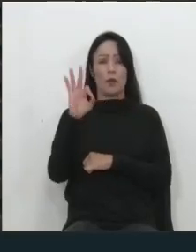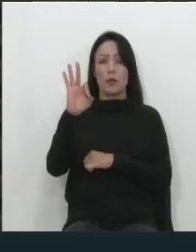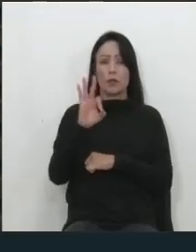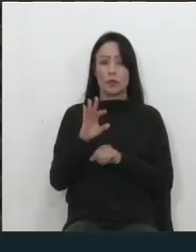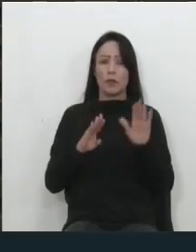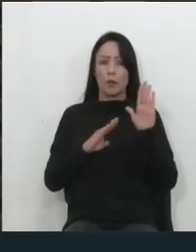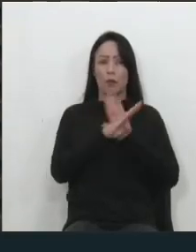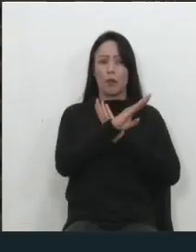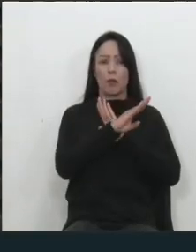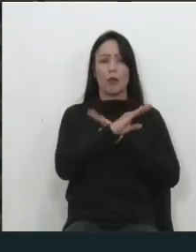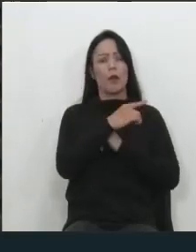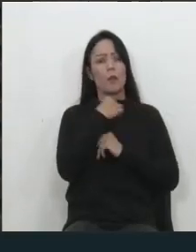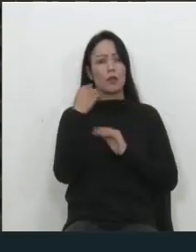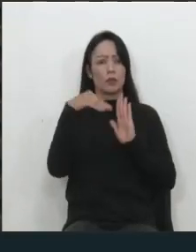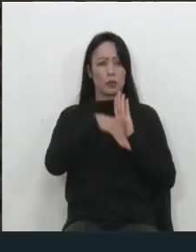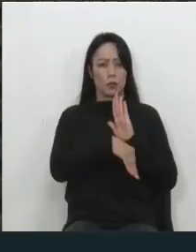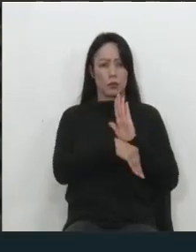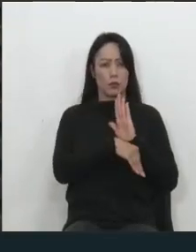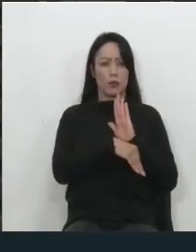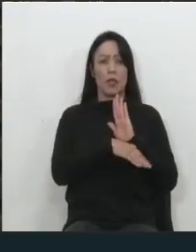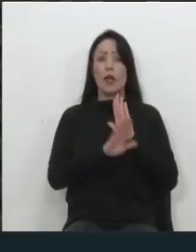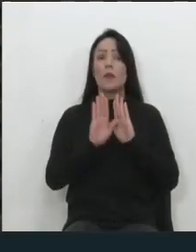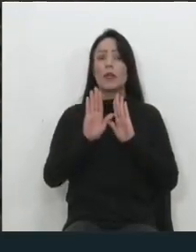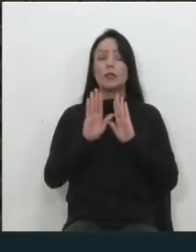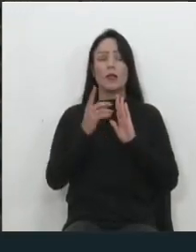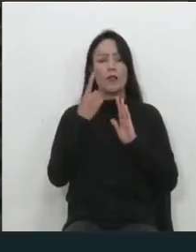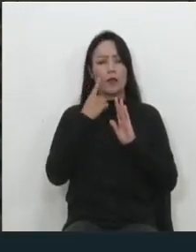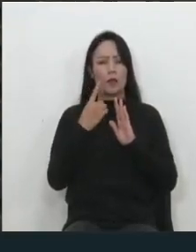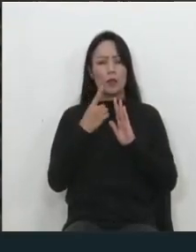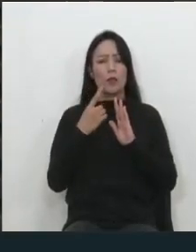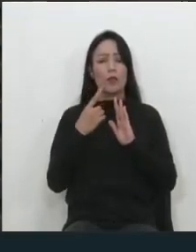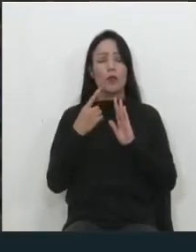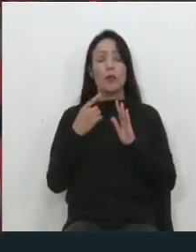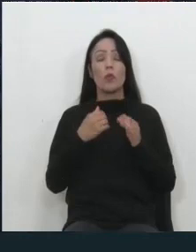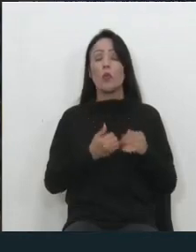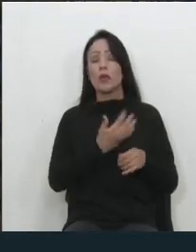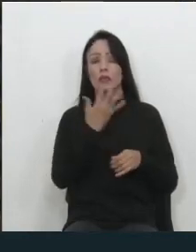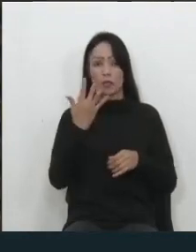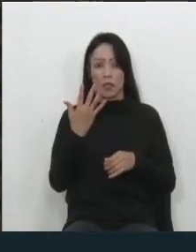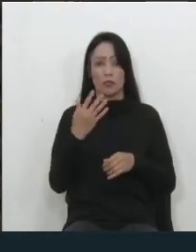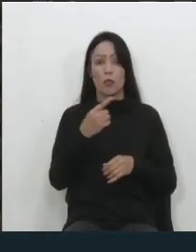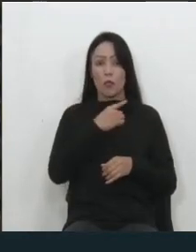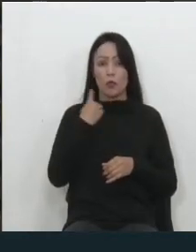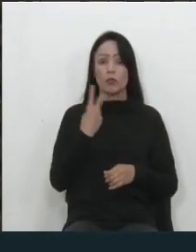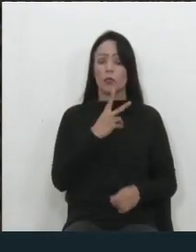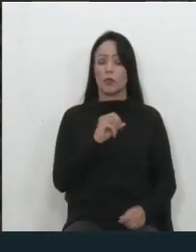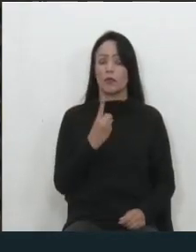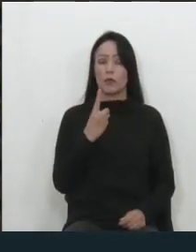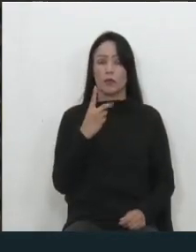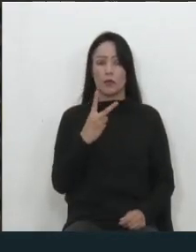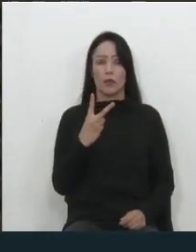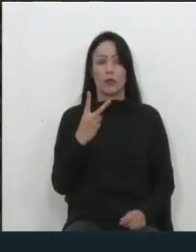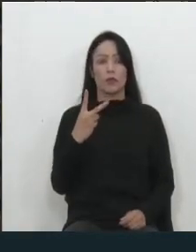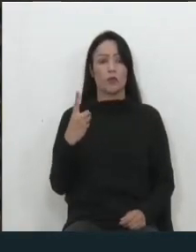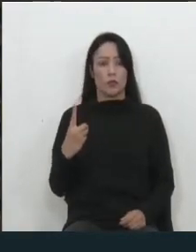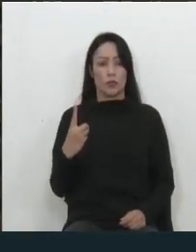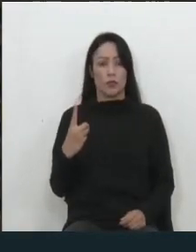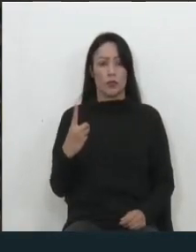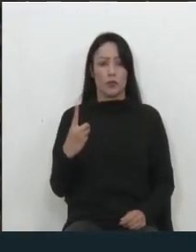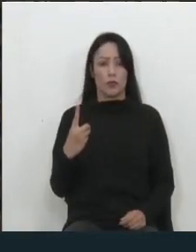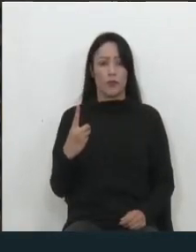as mortes caíram 32%. Mas olha só, o índice de morte em 2021 ainda são